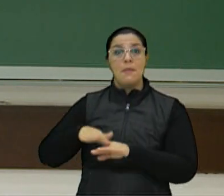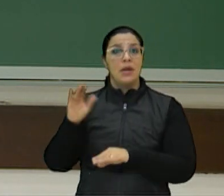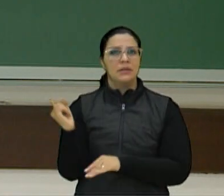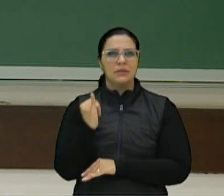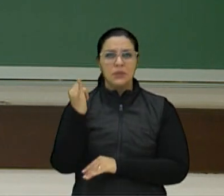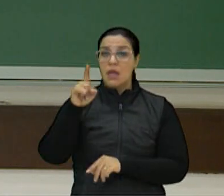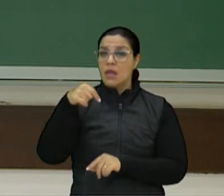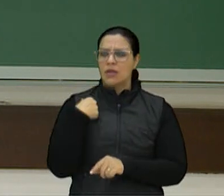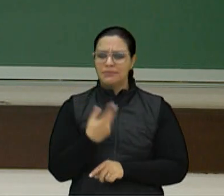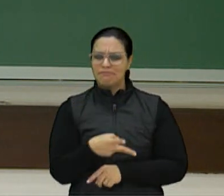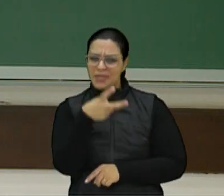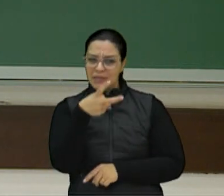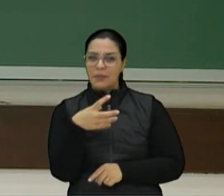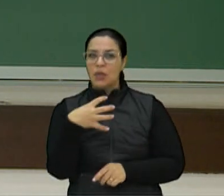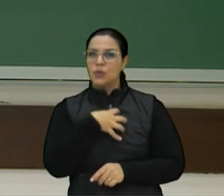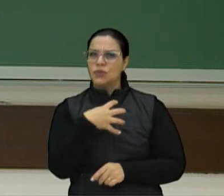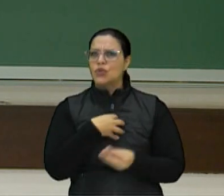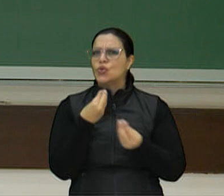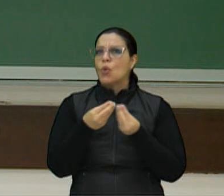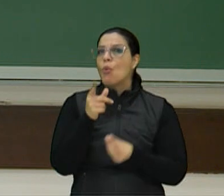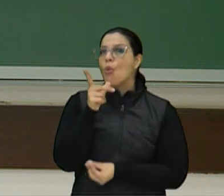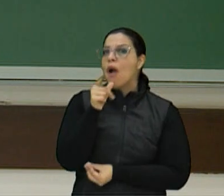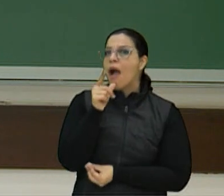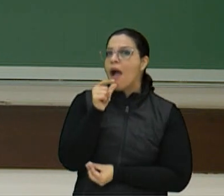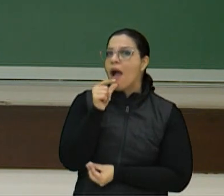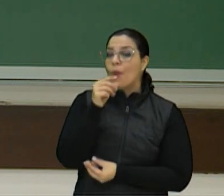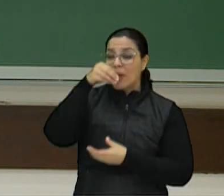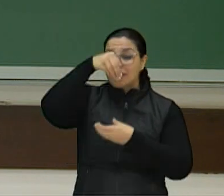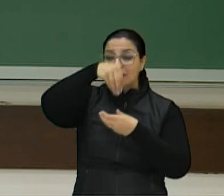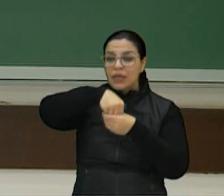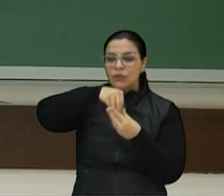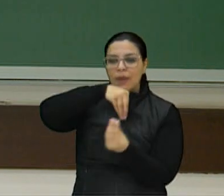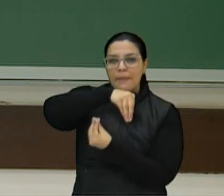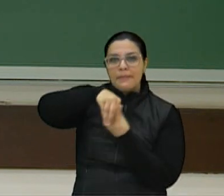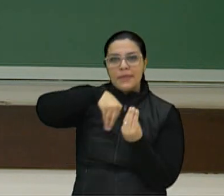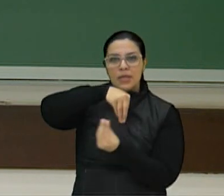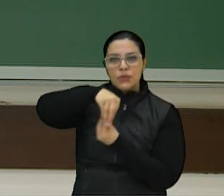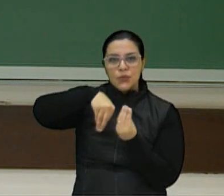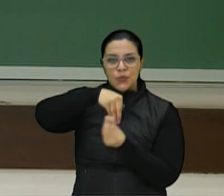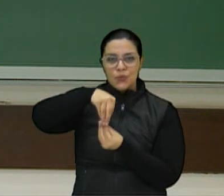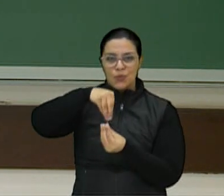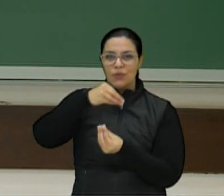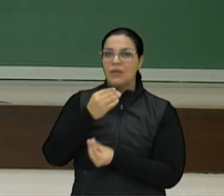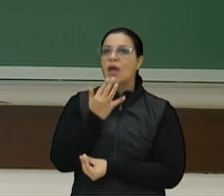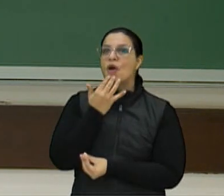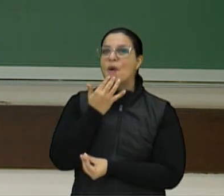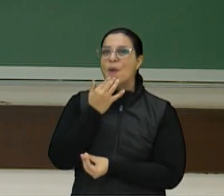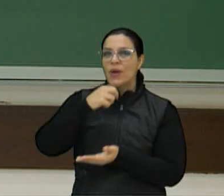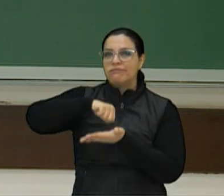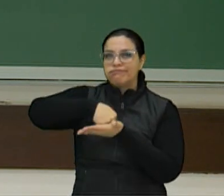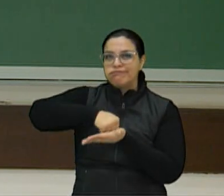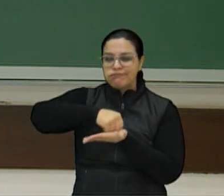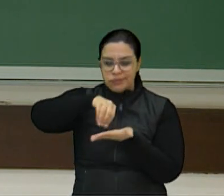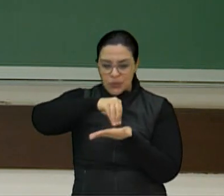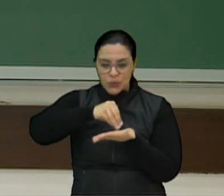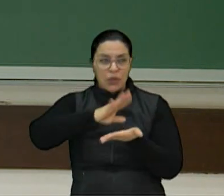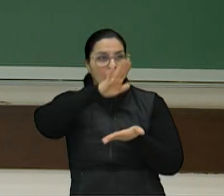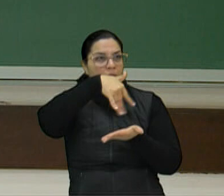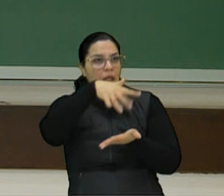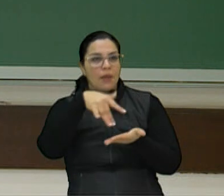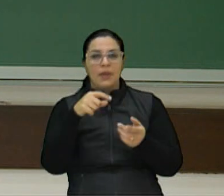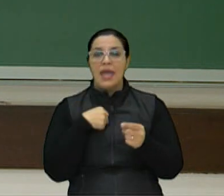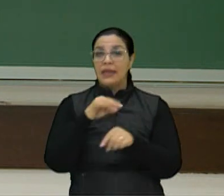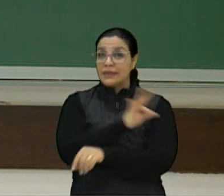de se observar é isso, como que a água participa do processo na pintura da aquarela. É o que vai definir essas diferentes técnicas,